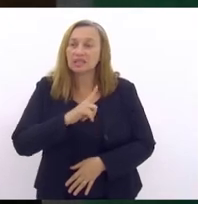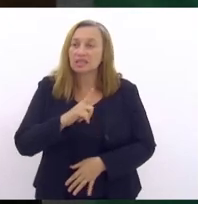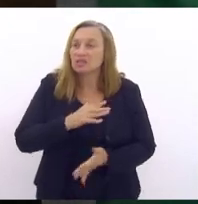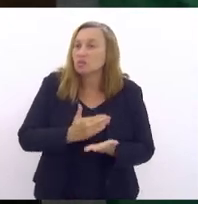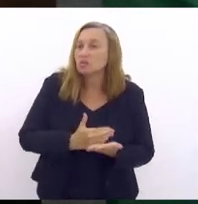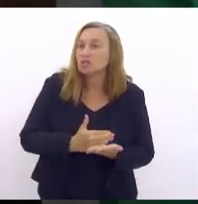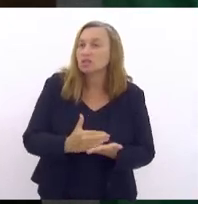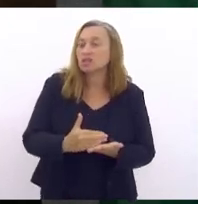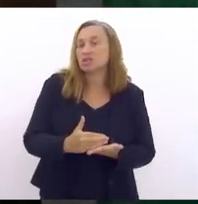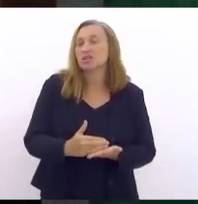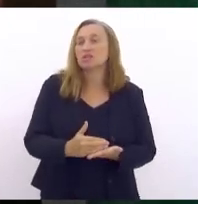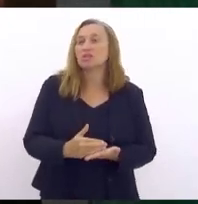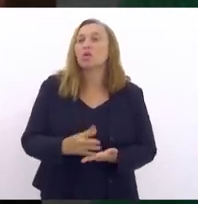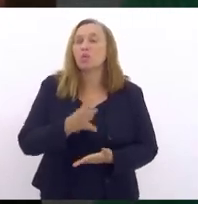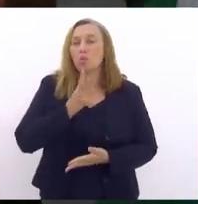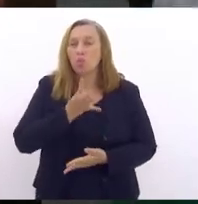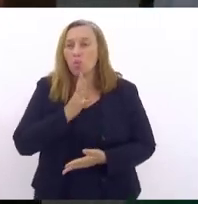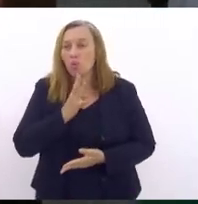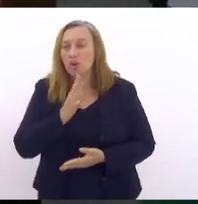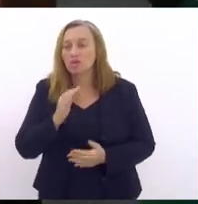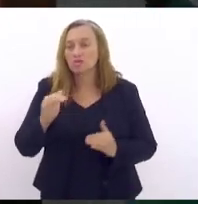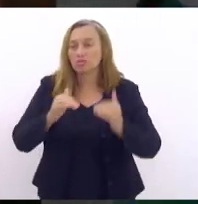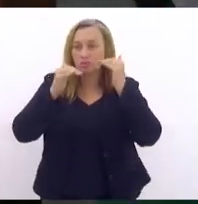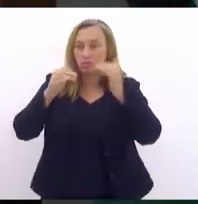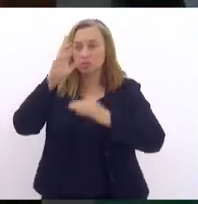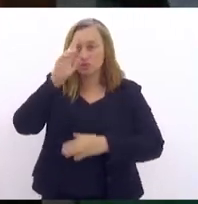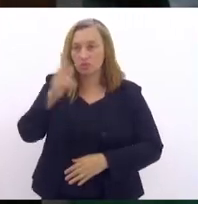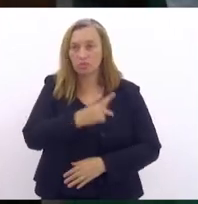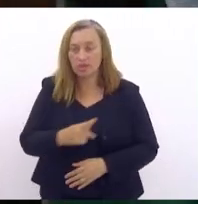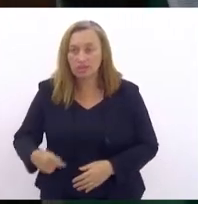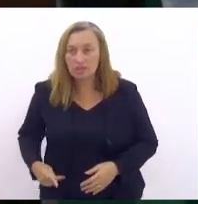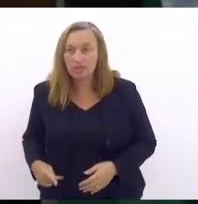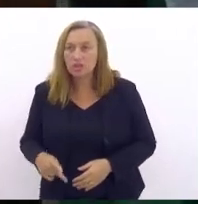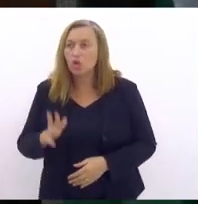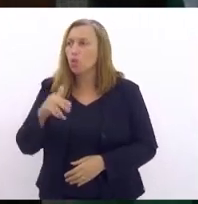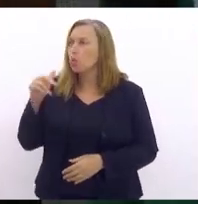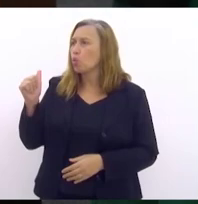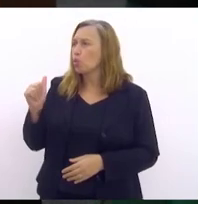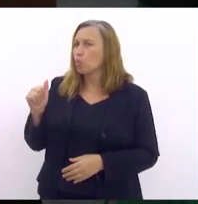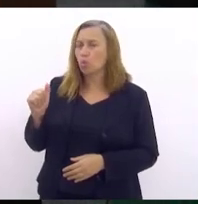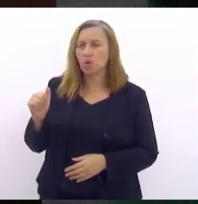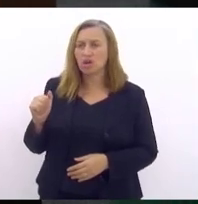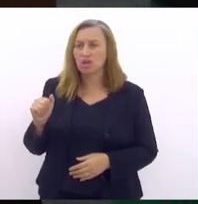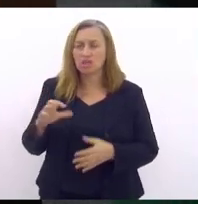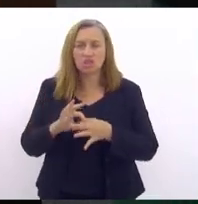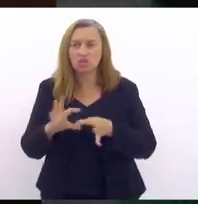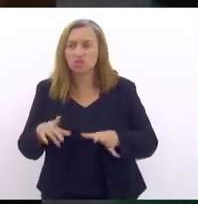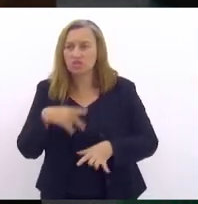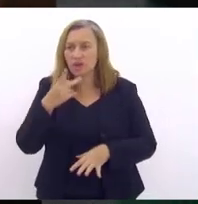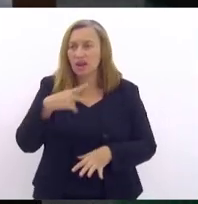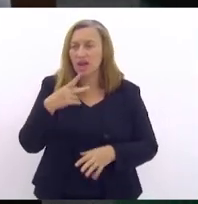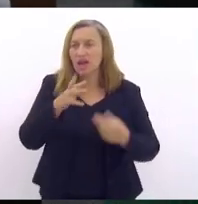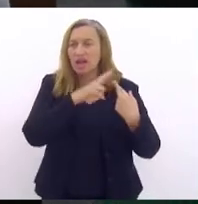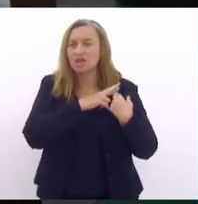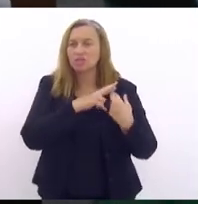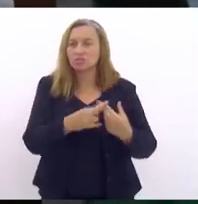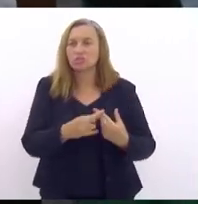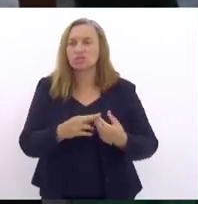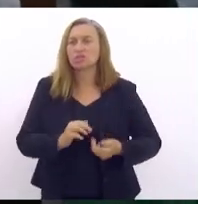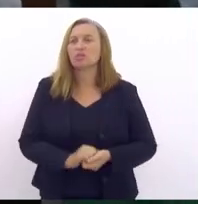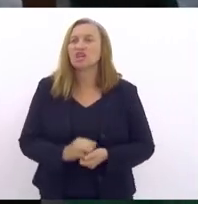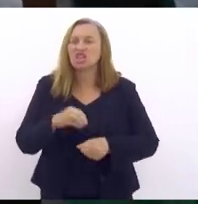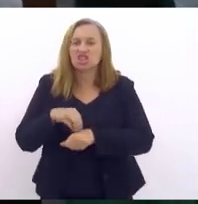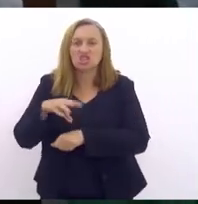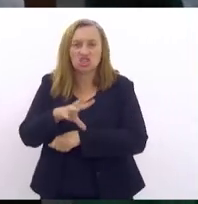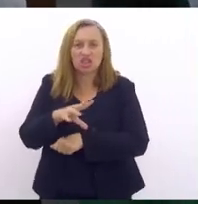o início, desde que a gente conhece Vossa Excelência e assumiu essa presidência, nunca se furtou. não é responsabilidade, não é